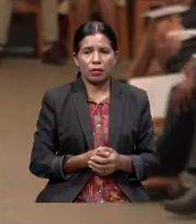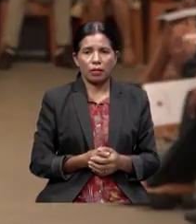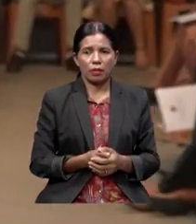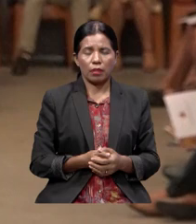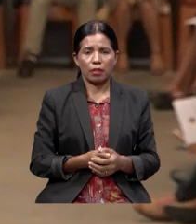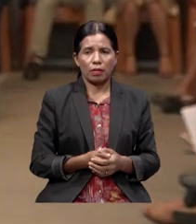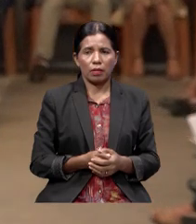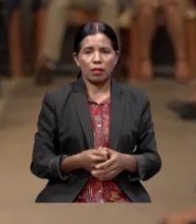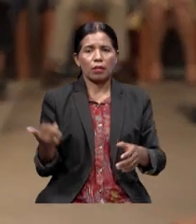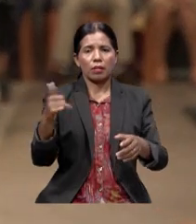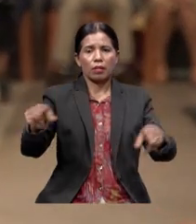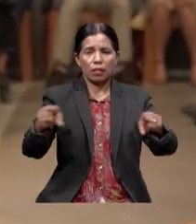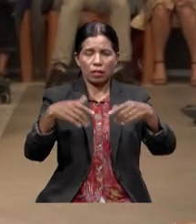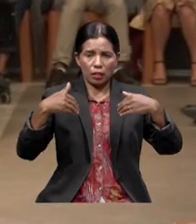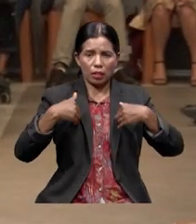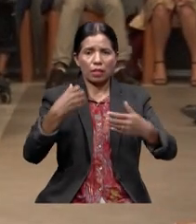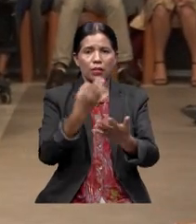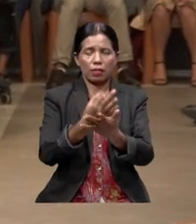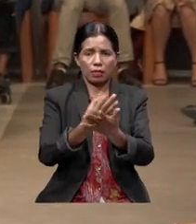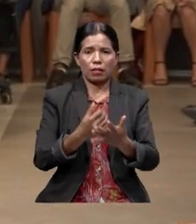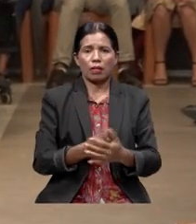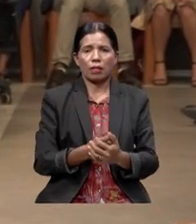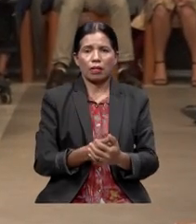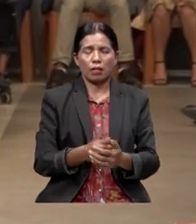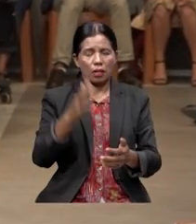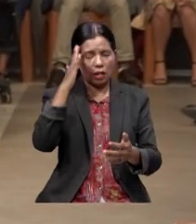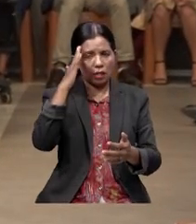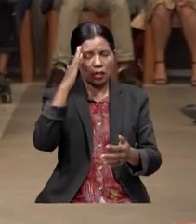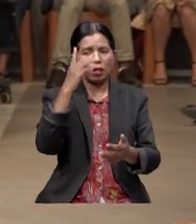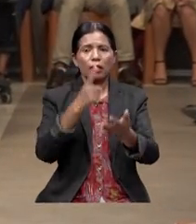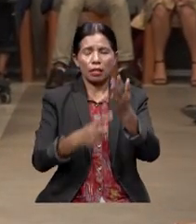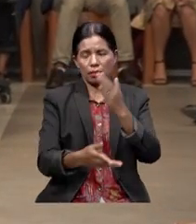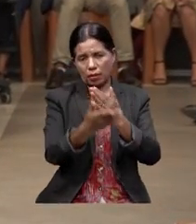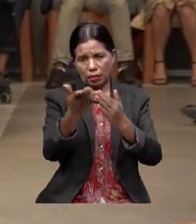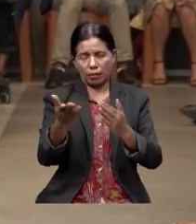disse, tirei o salário. Adanya pasukan kastilia.